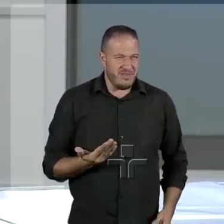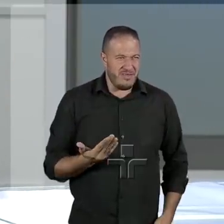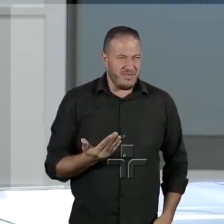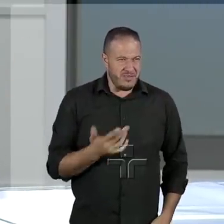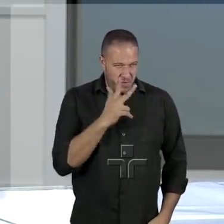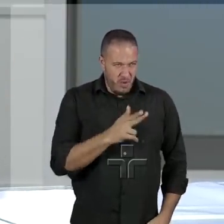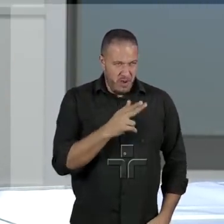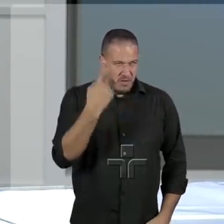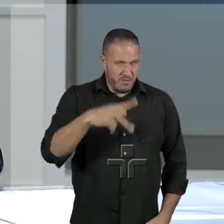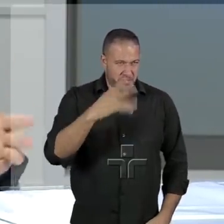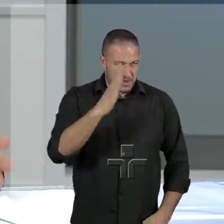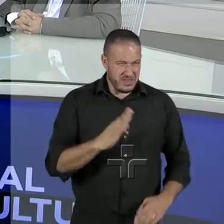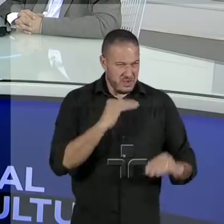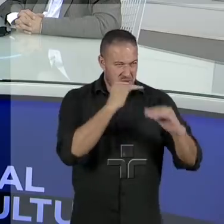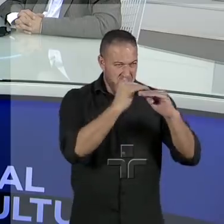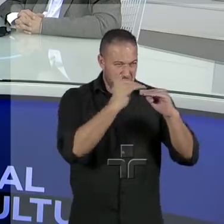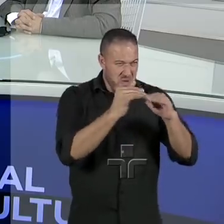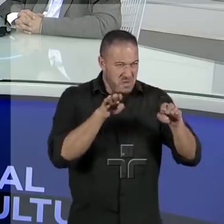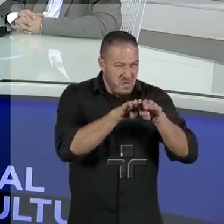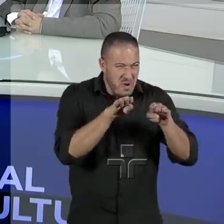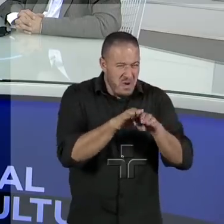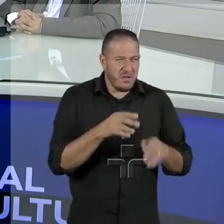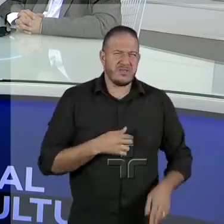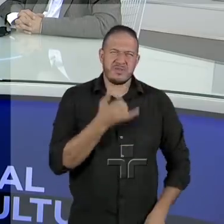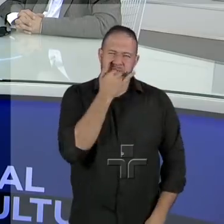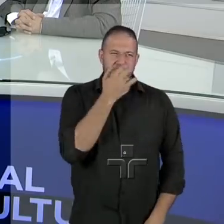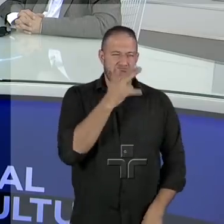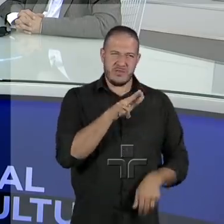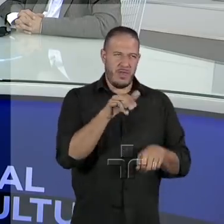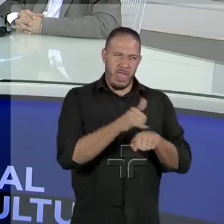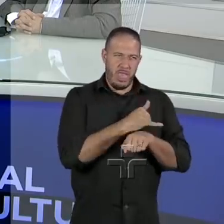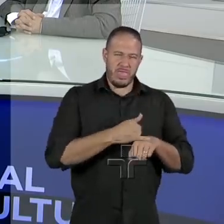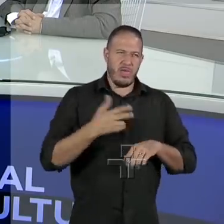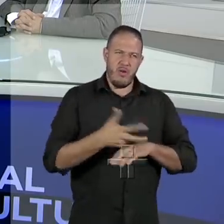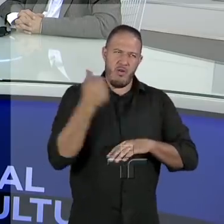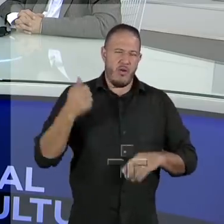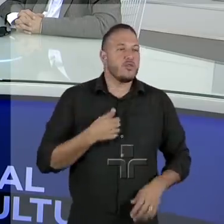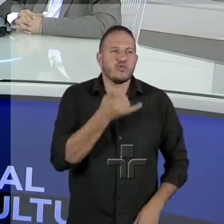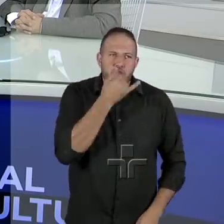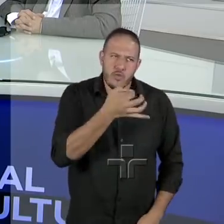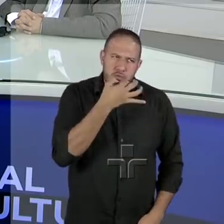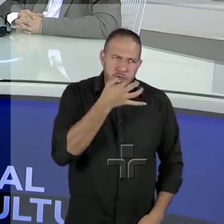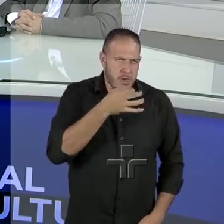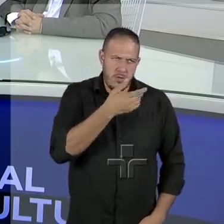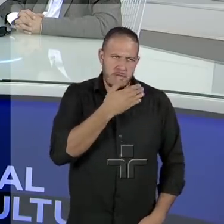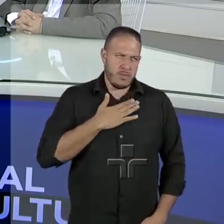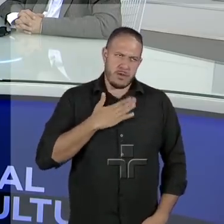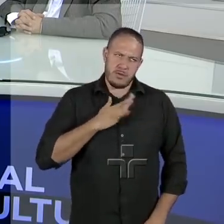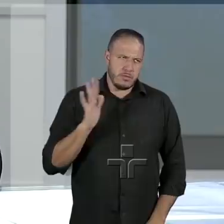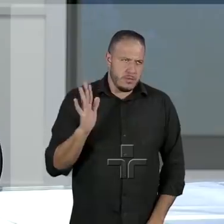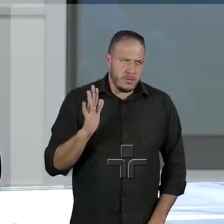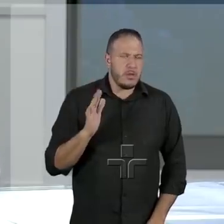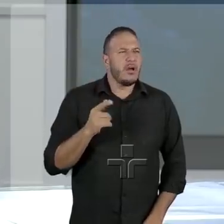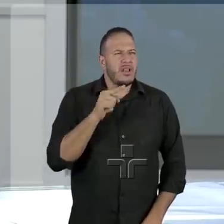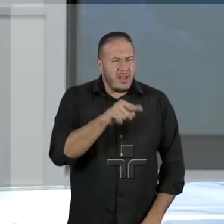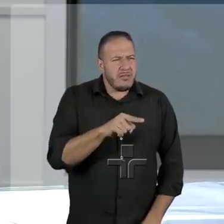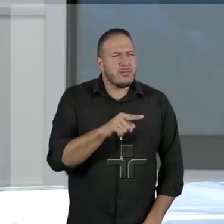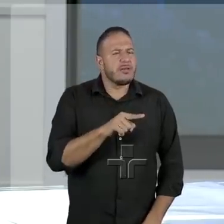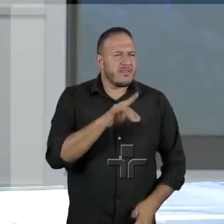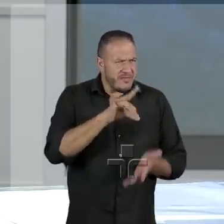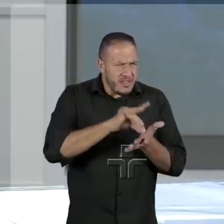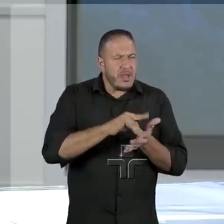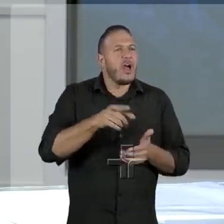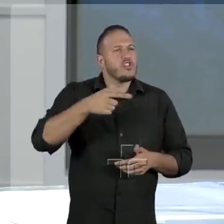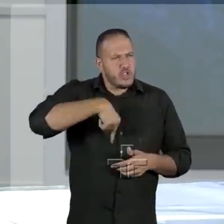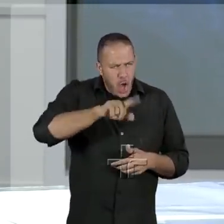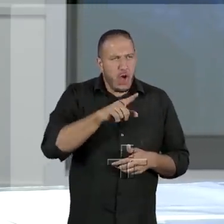fossem iguais? Que brincadeira é essa? Isso é uma manobra, isso é um golpe que estão dando na opinião pública. Na verdade, nós levamos vantagem junto